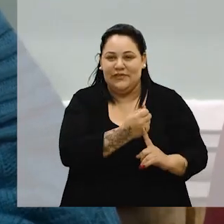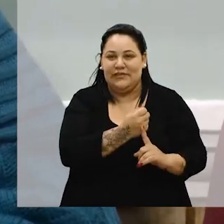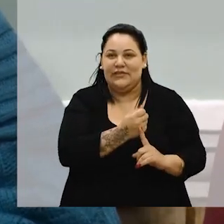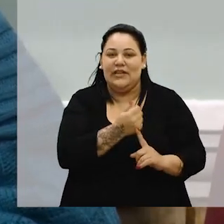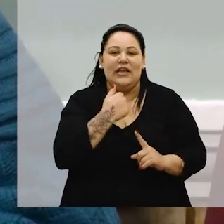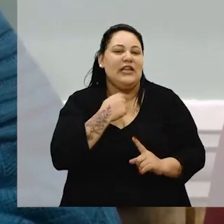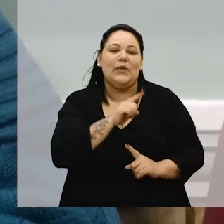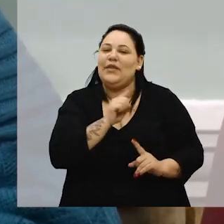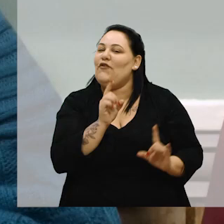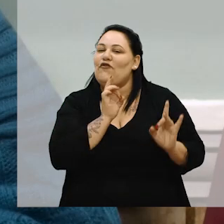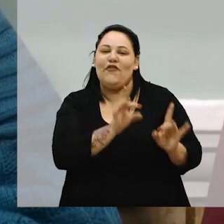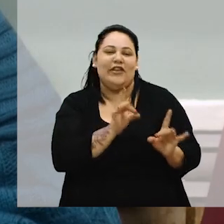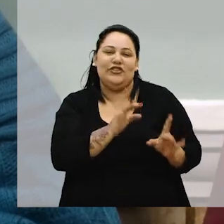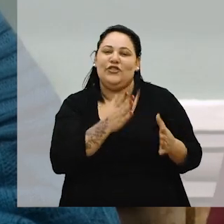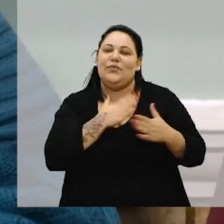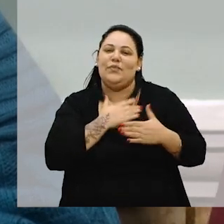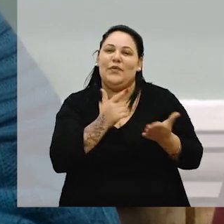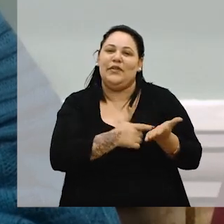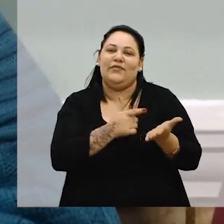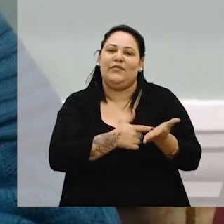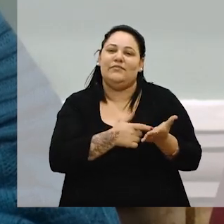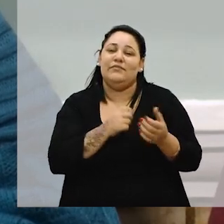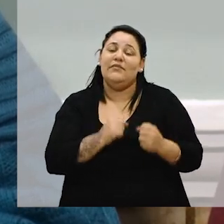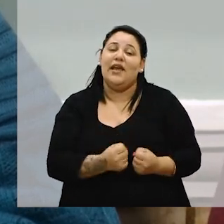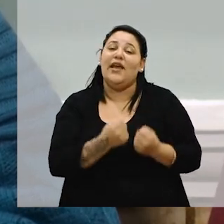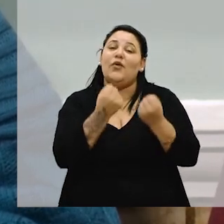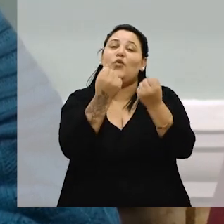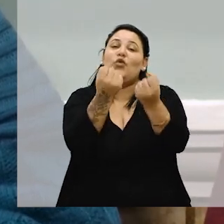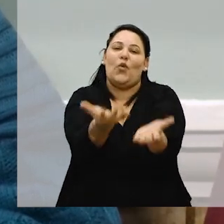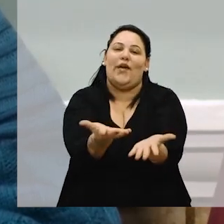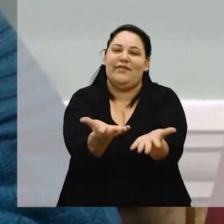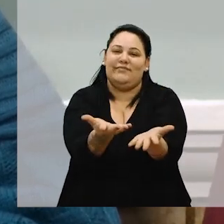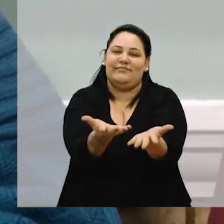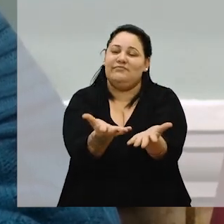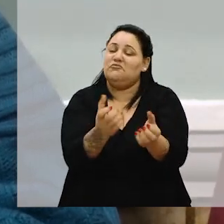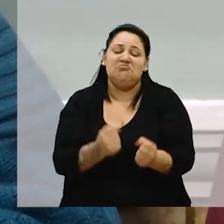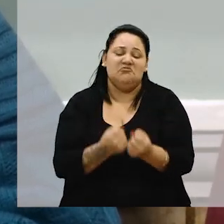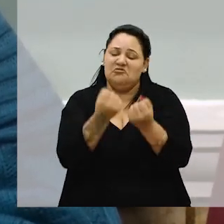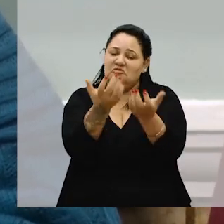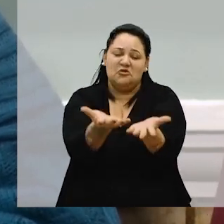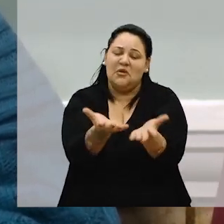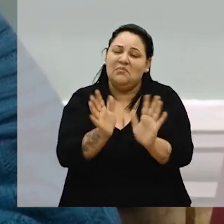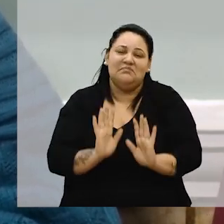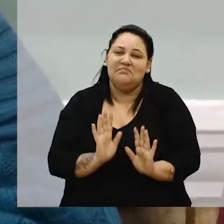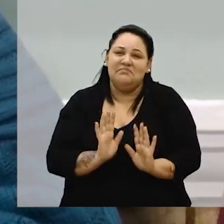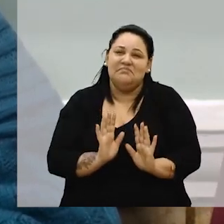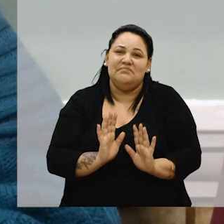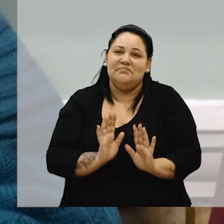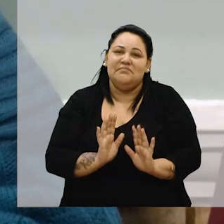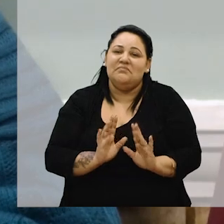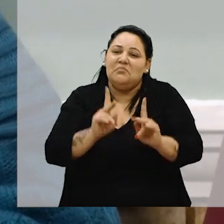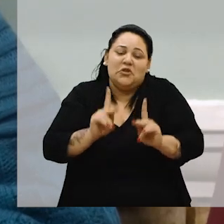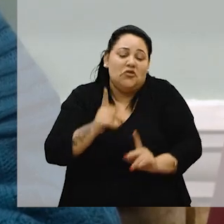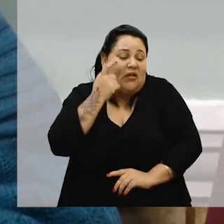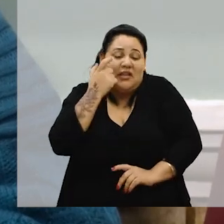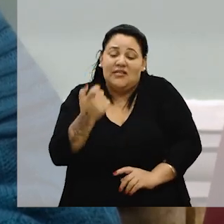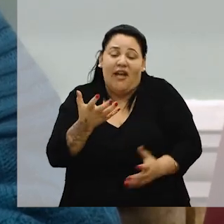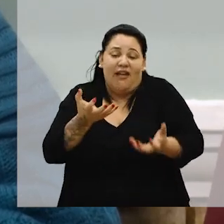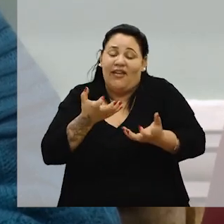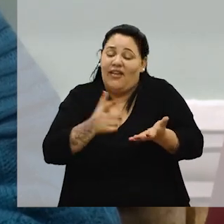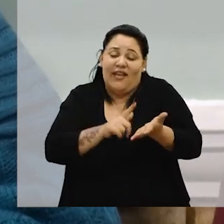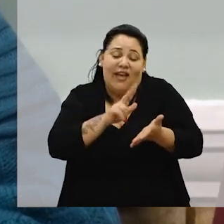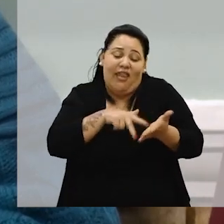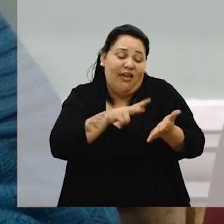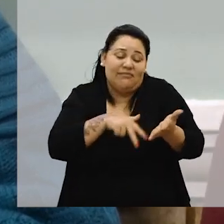do Financiarte e eu não vendi o meu livro. Eu doei. Pô, que legal. Eu doei, só doei. Eu doei